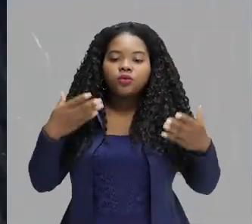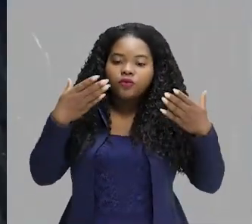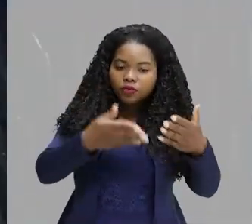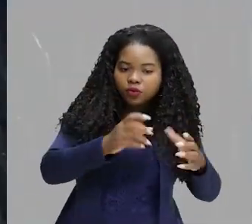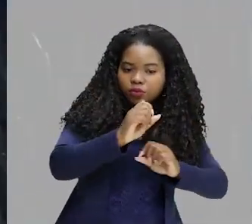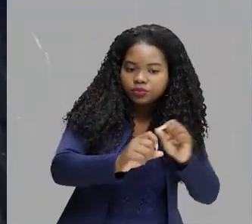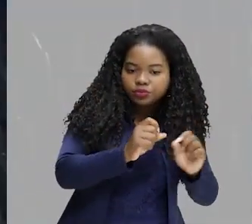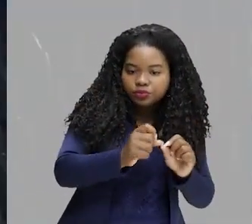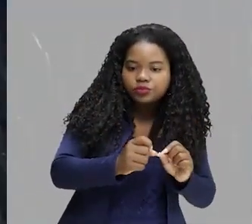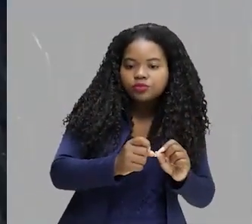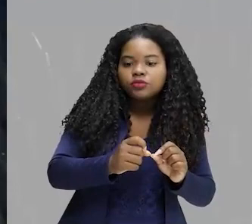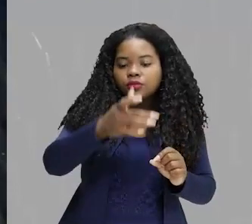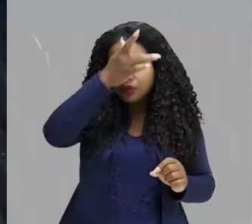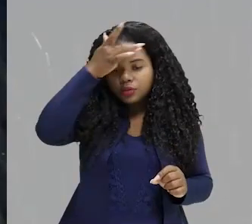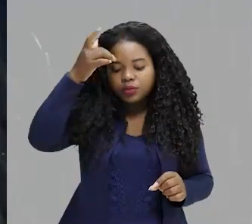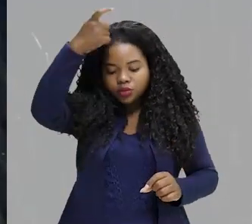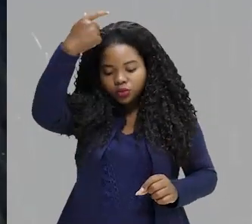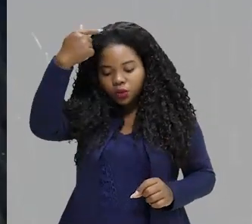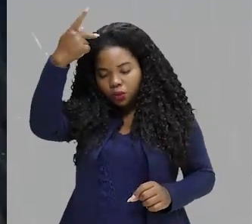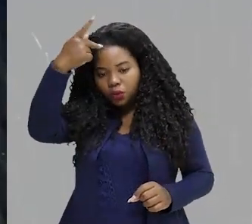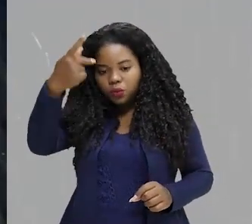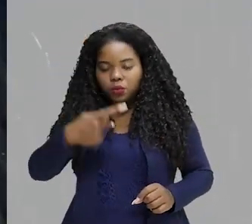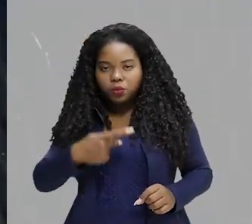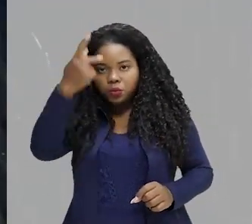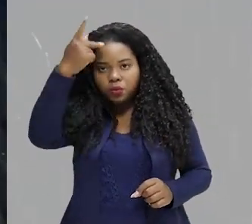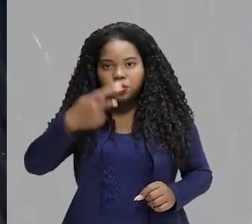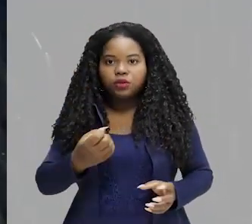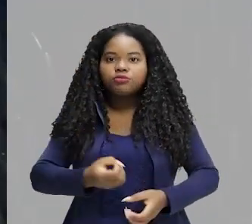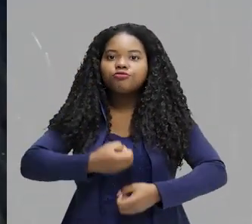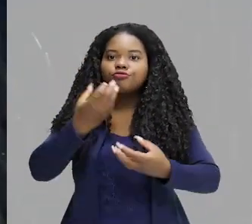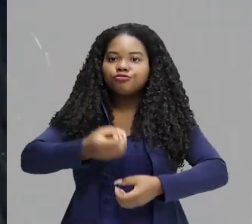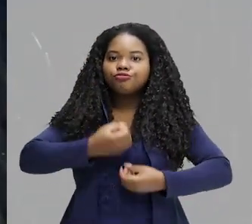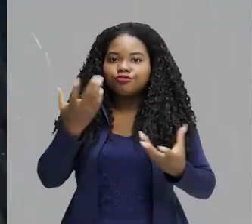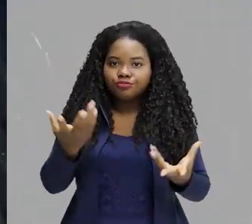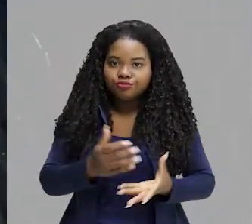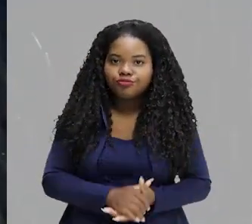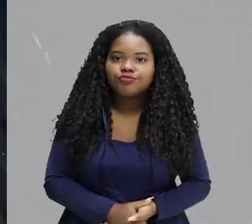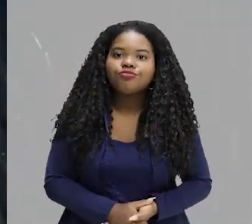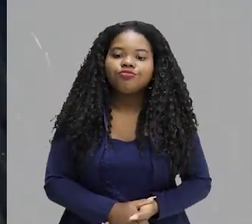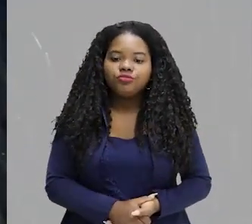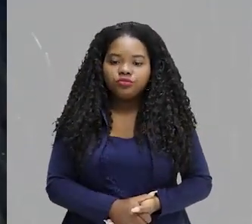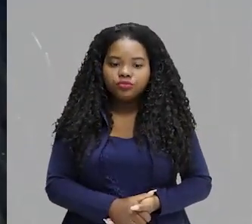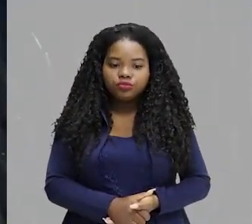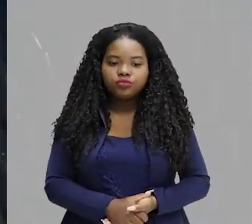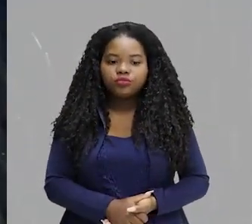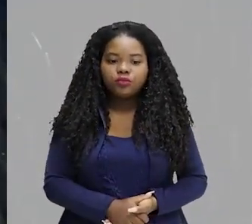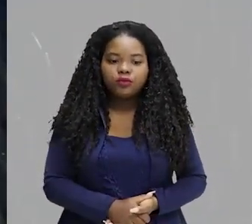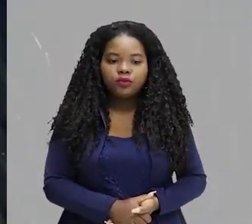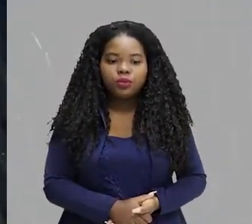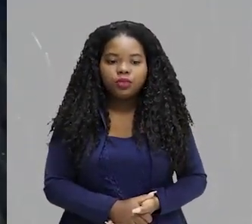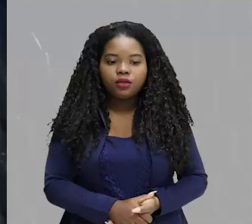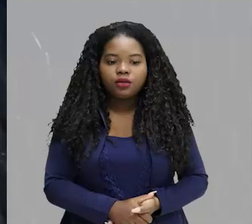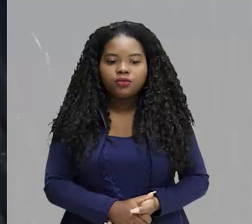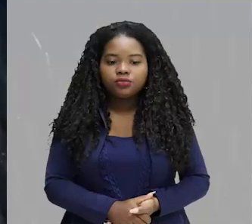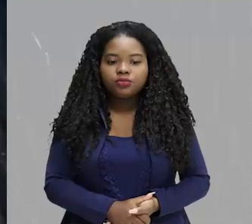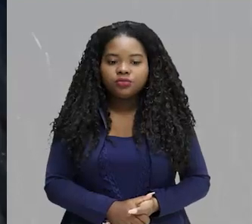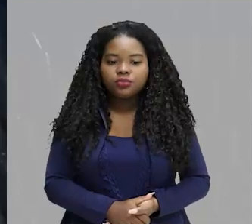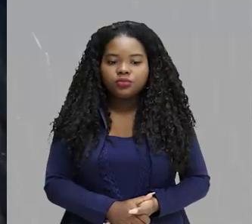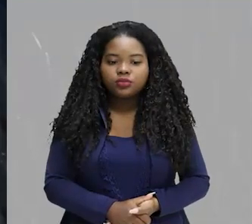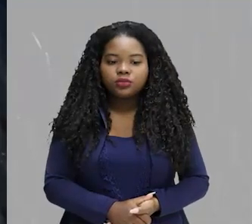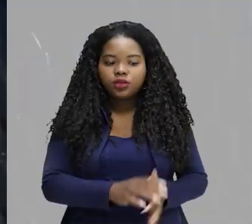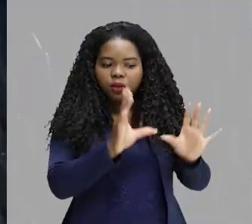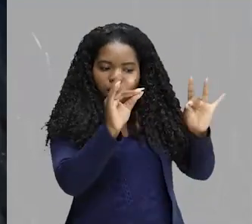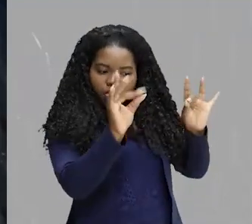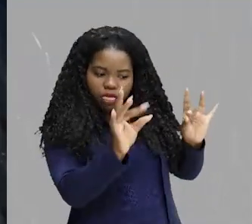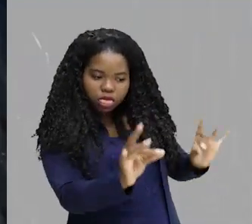na própria pessoa que fez aquela produção. Description of feelings and emotions, então é uma descrição